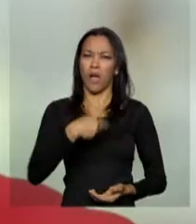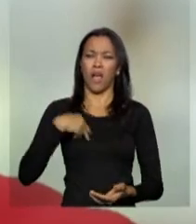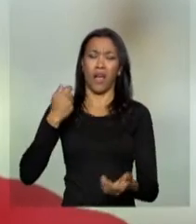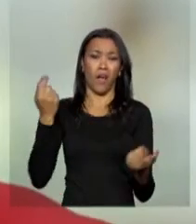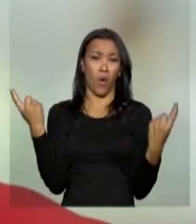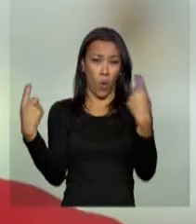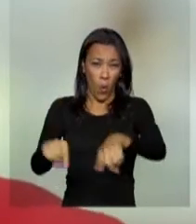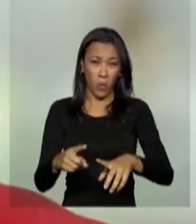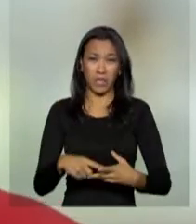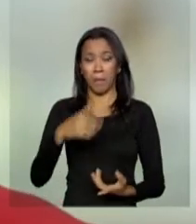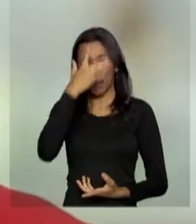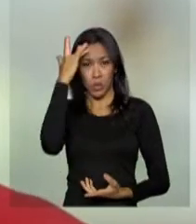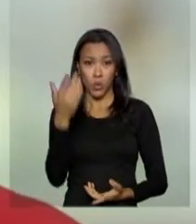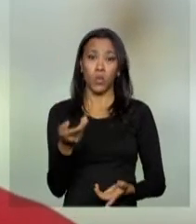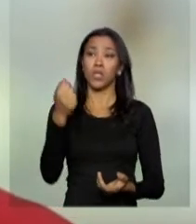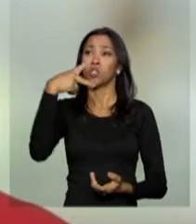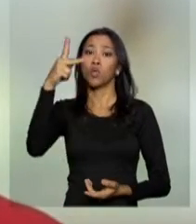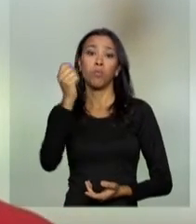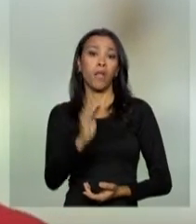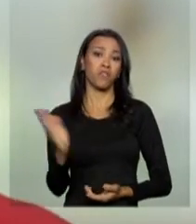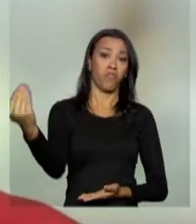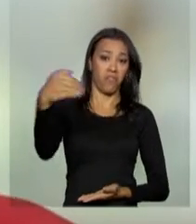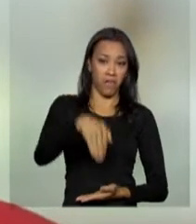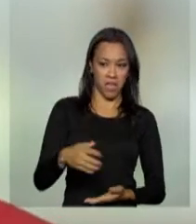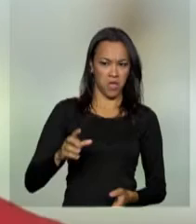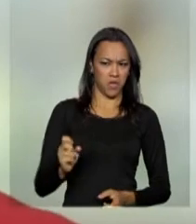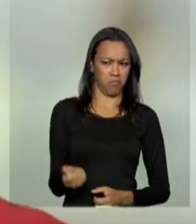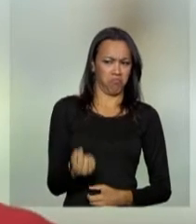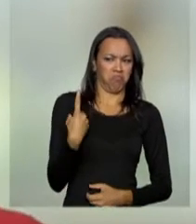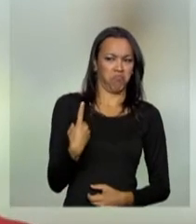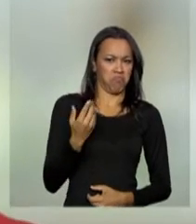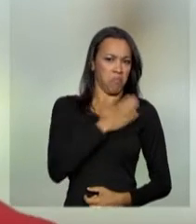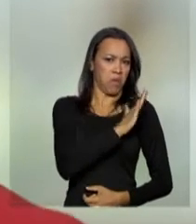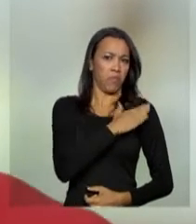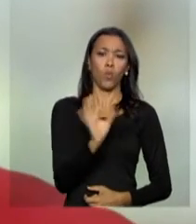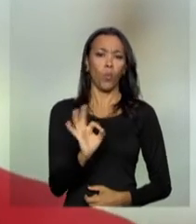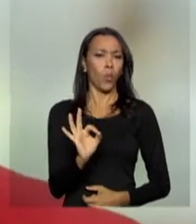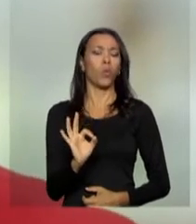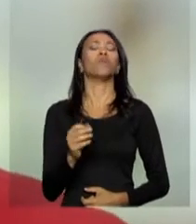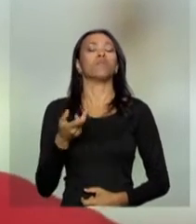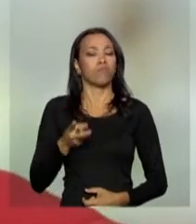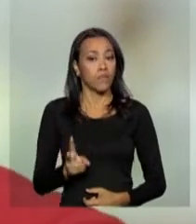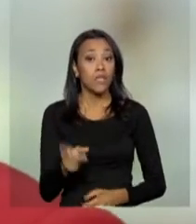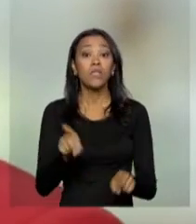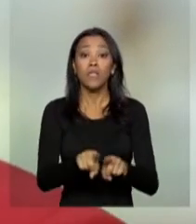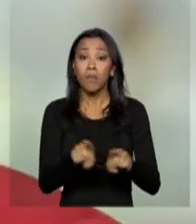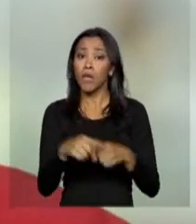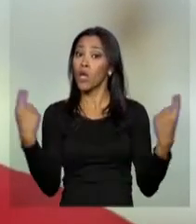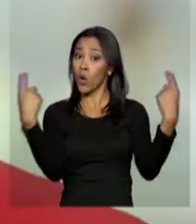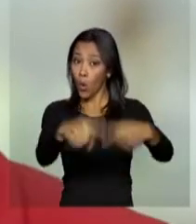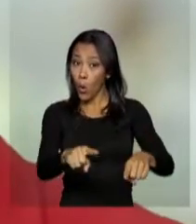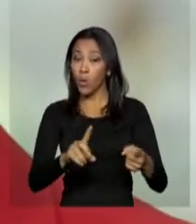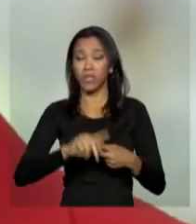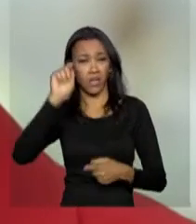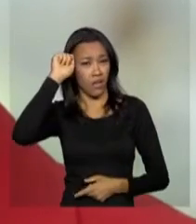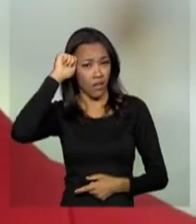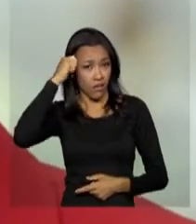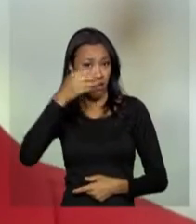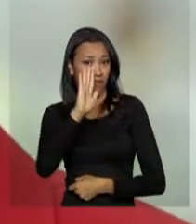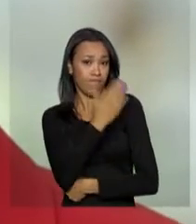e qualquer tipo de intolerância seguirá combatendo o racismo a homofobia ea violência